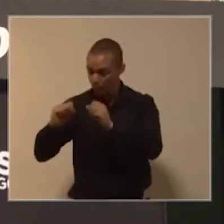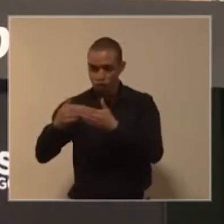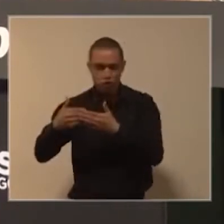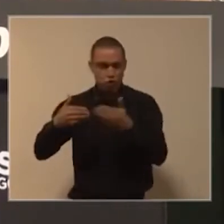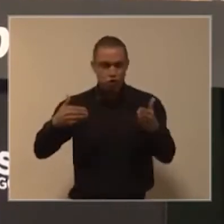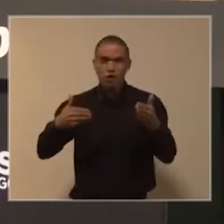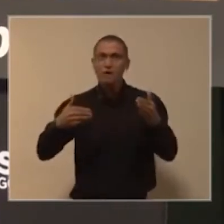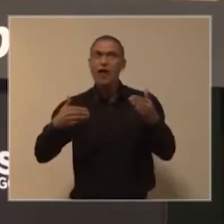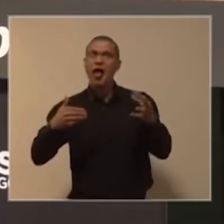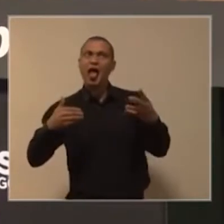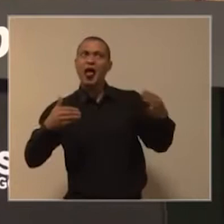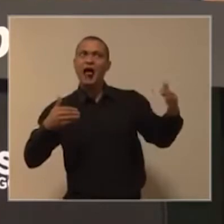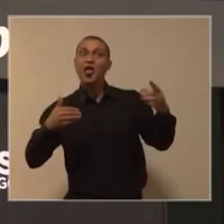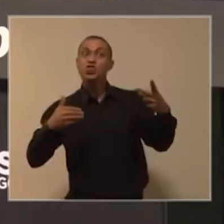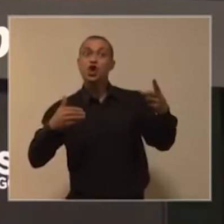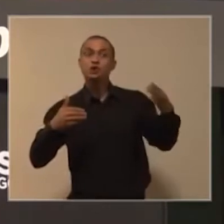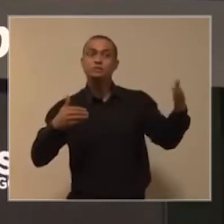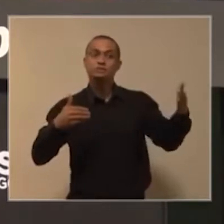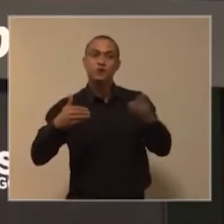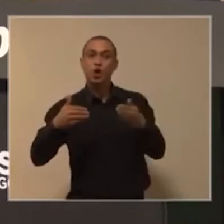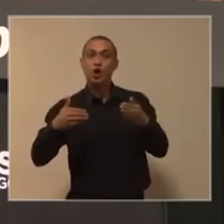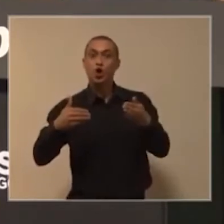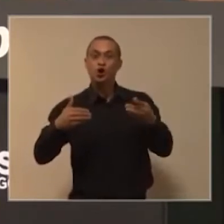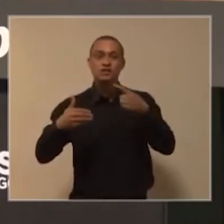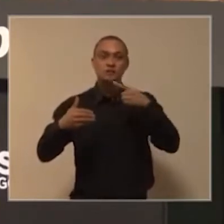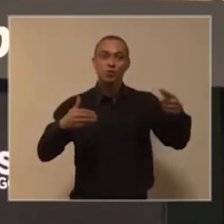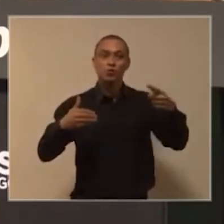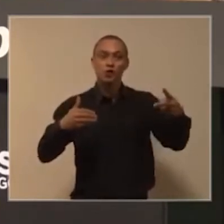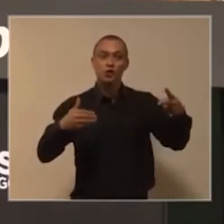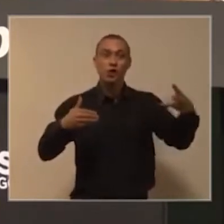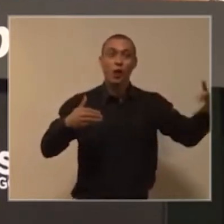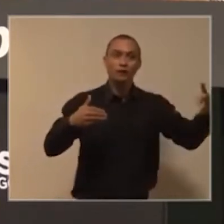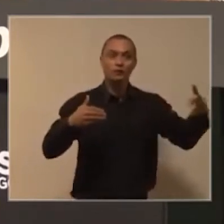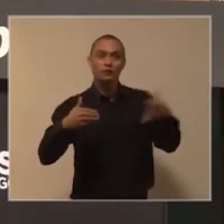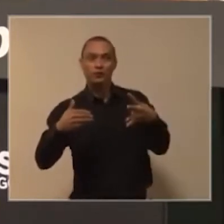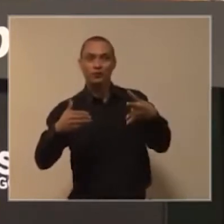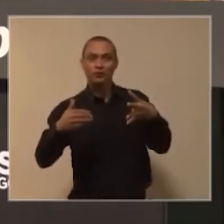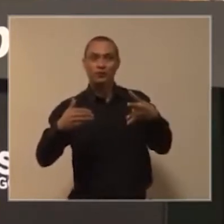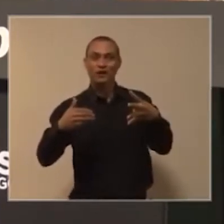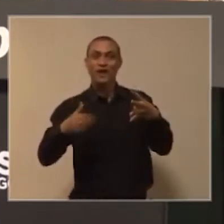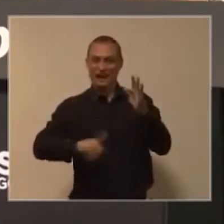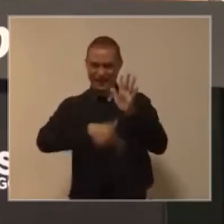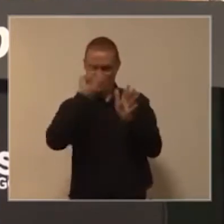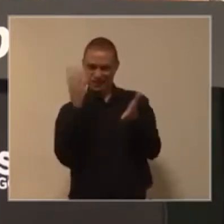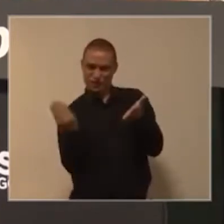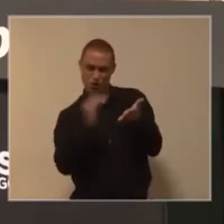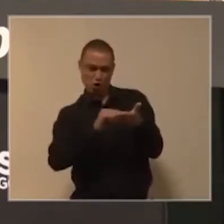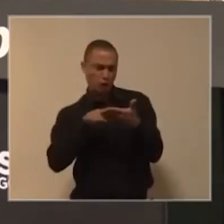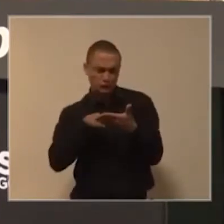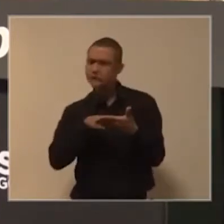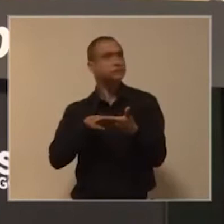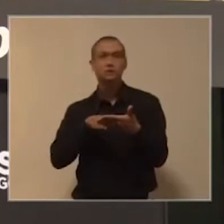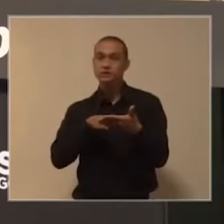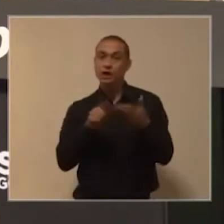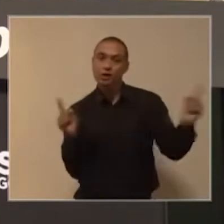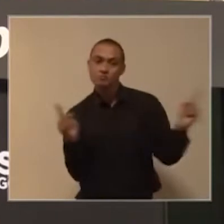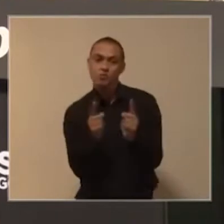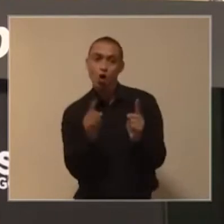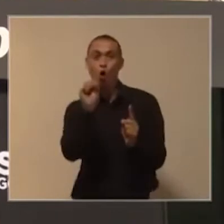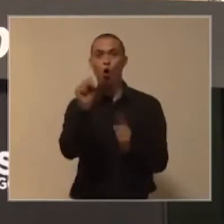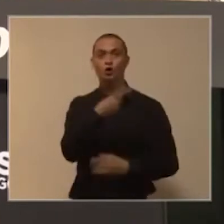concluir o seu esquema vacinal quatro semanas antes do prazo inicialmente indicado na sua carteira de